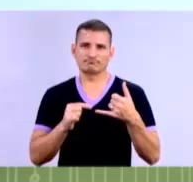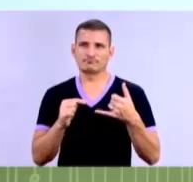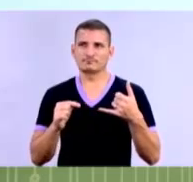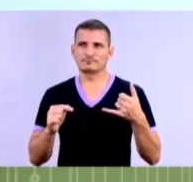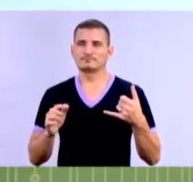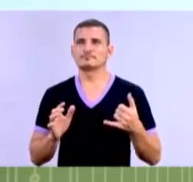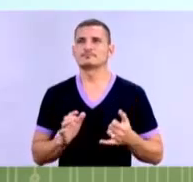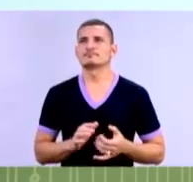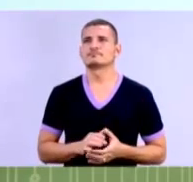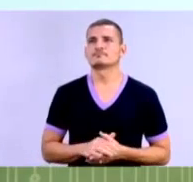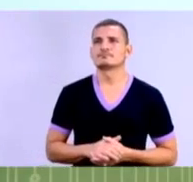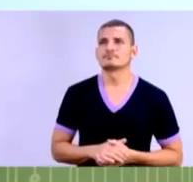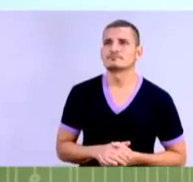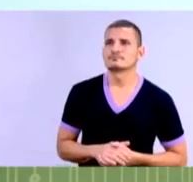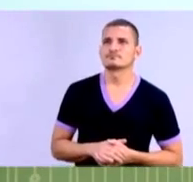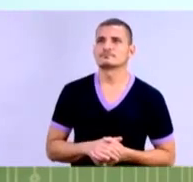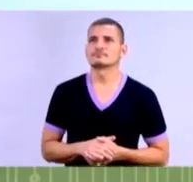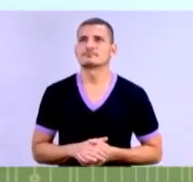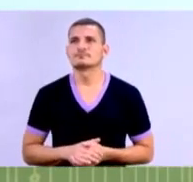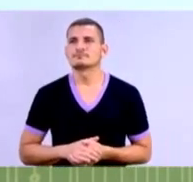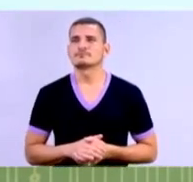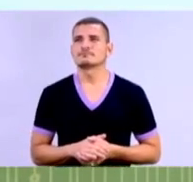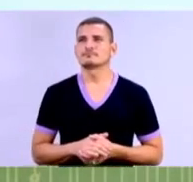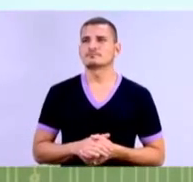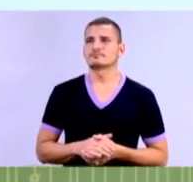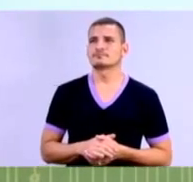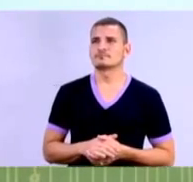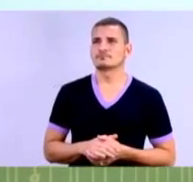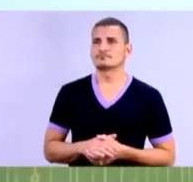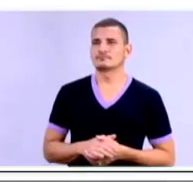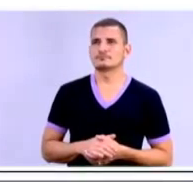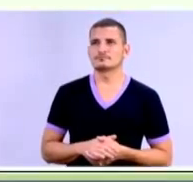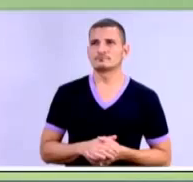ela chega até o seu destino, ok?